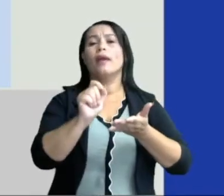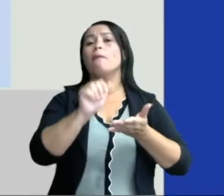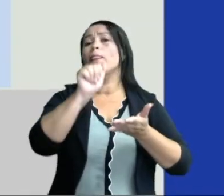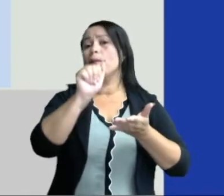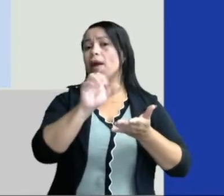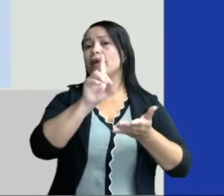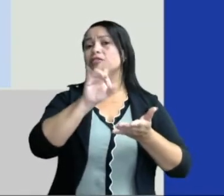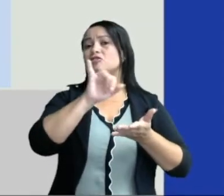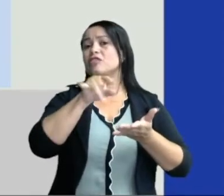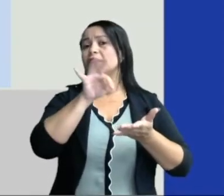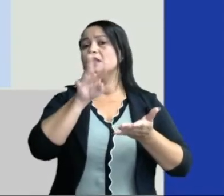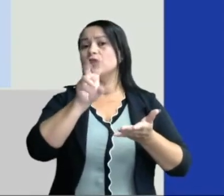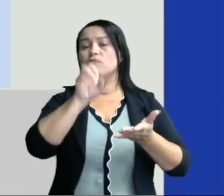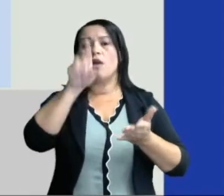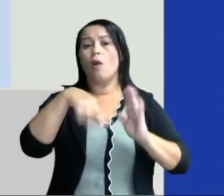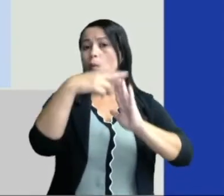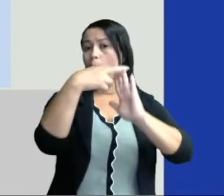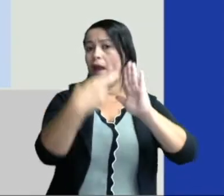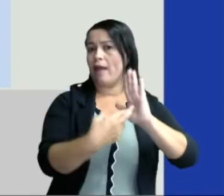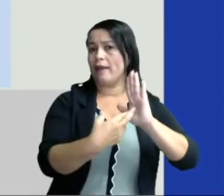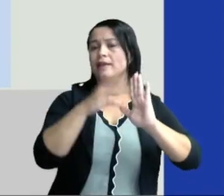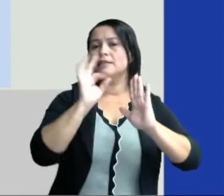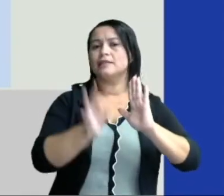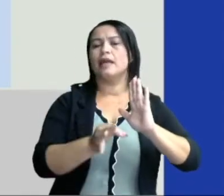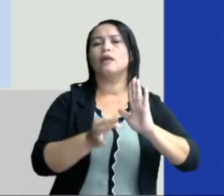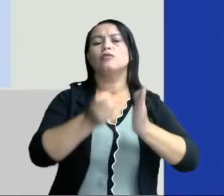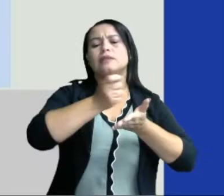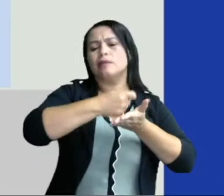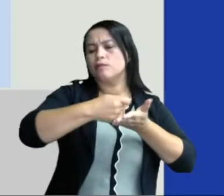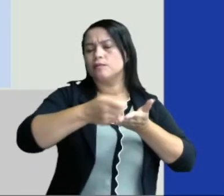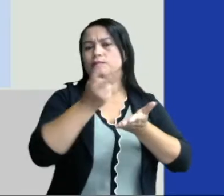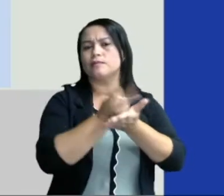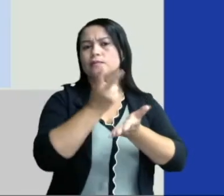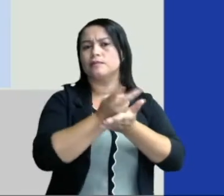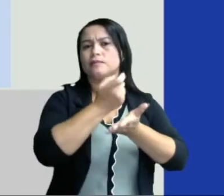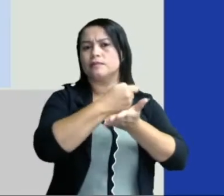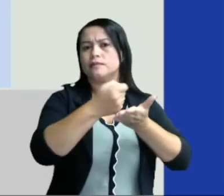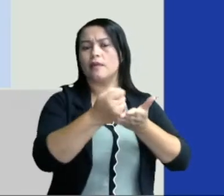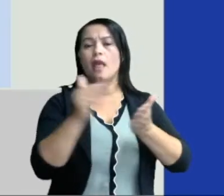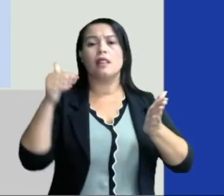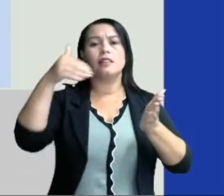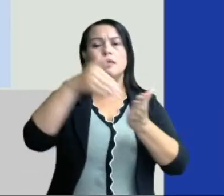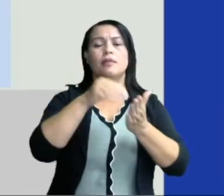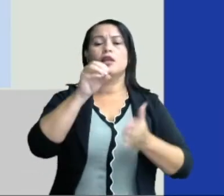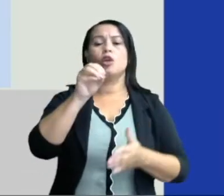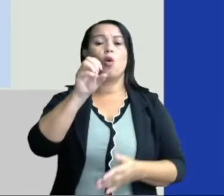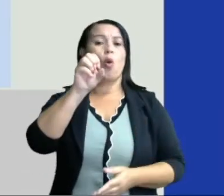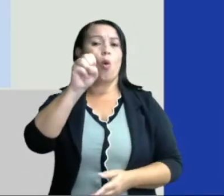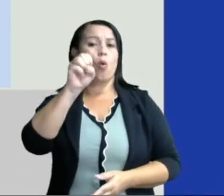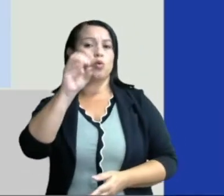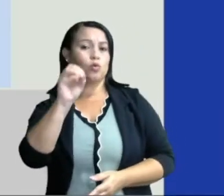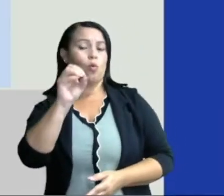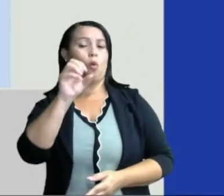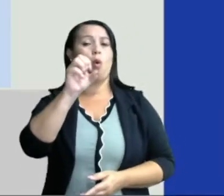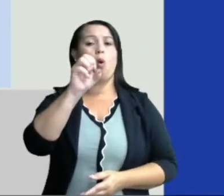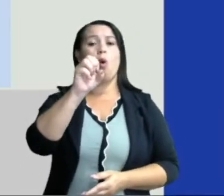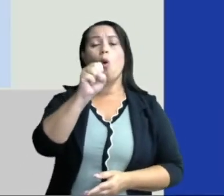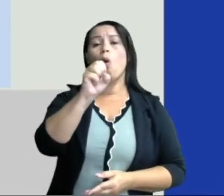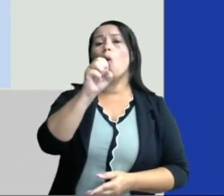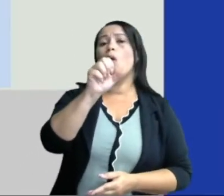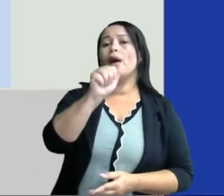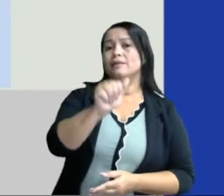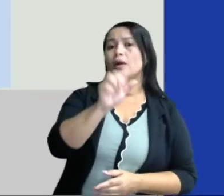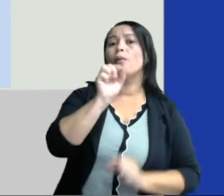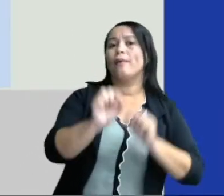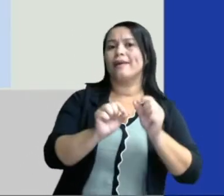adjetivo, isso é uma regra, tá? Quando for escrever o adjetivo terminados em oso ou osa, você sempre